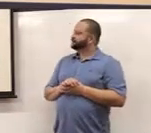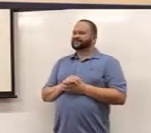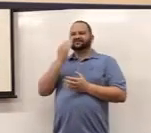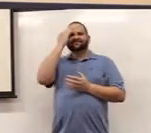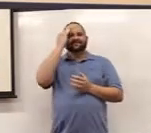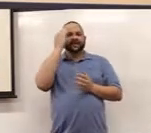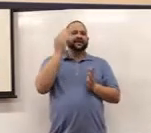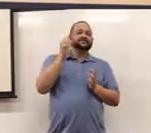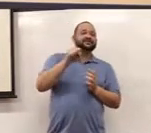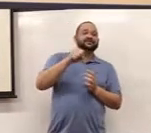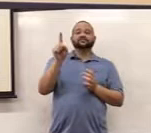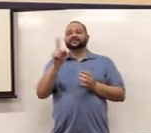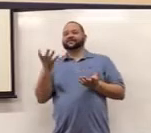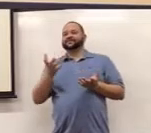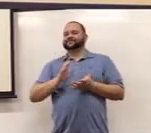Sim ou não?